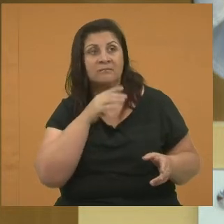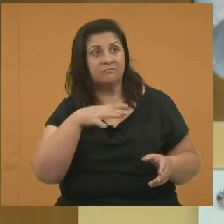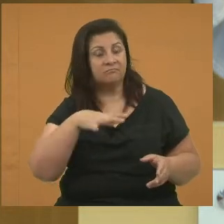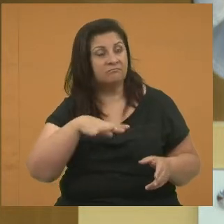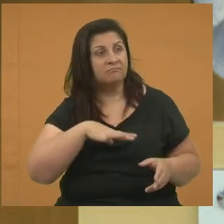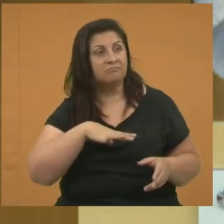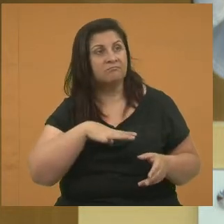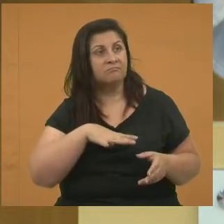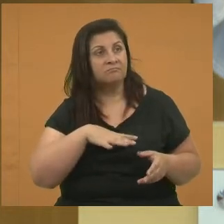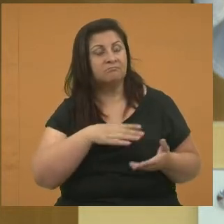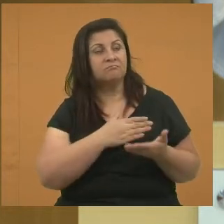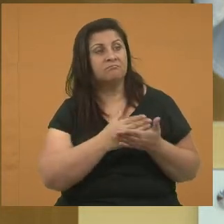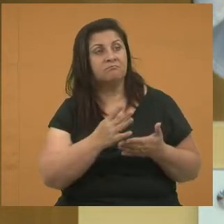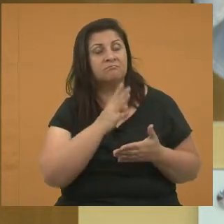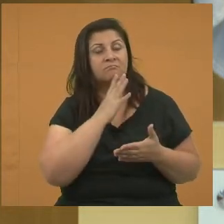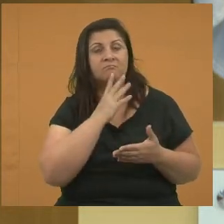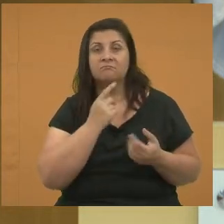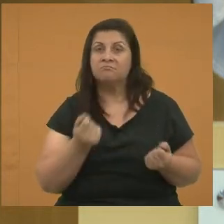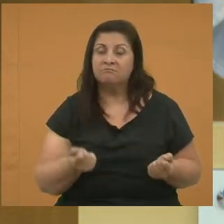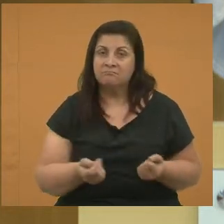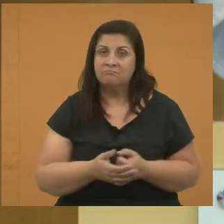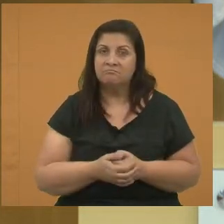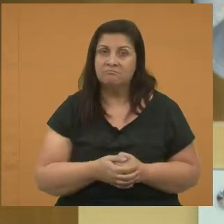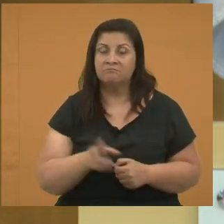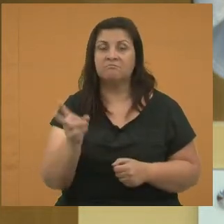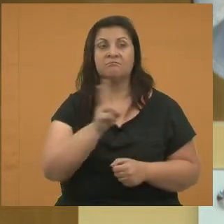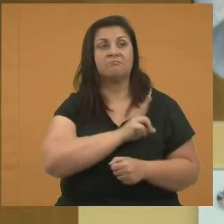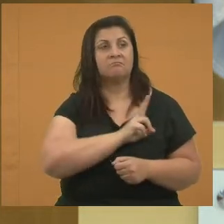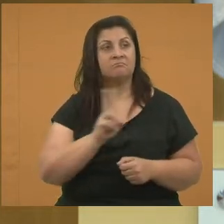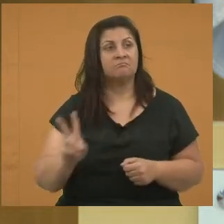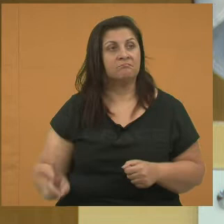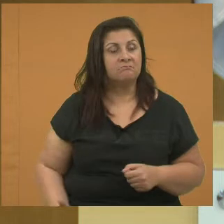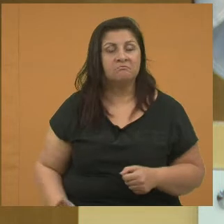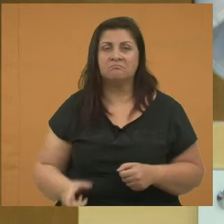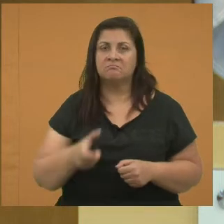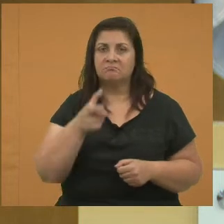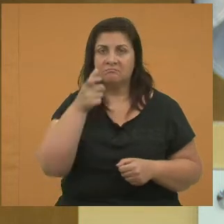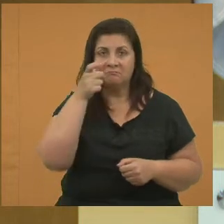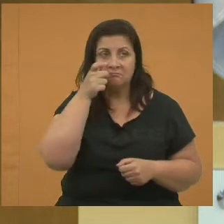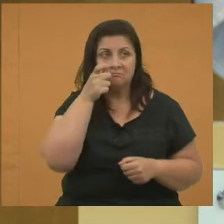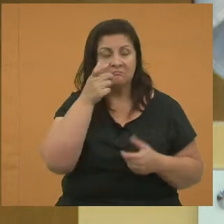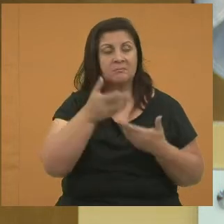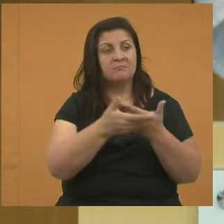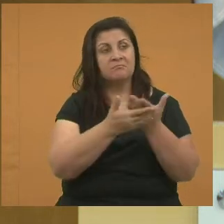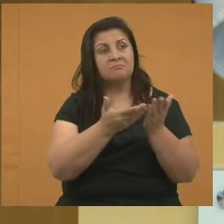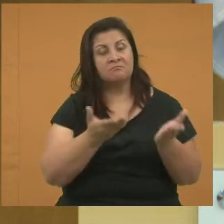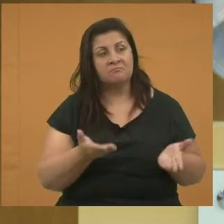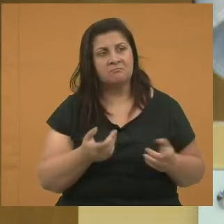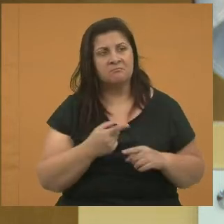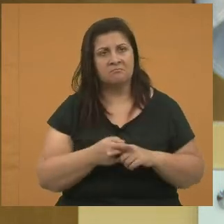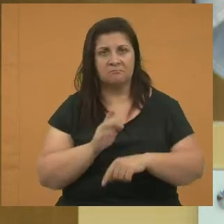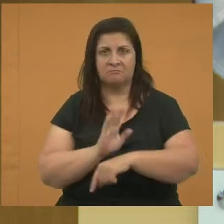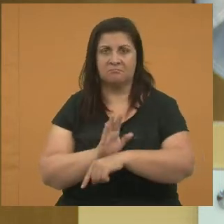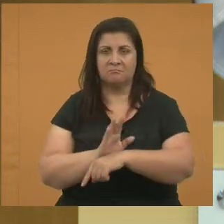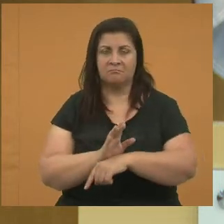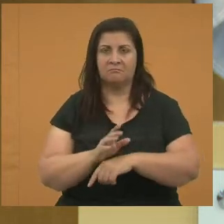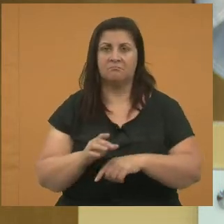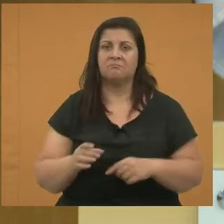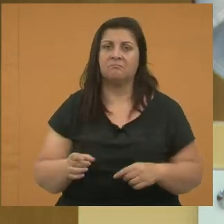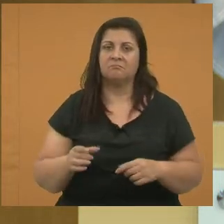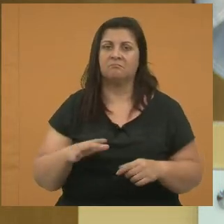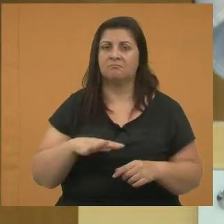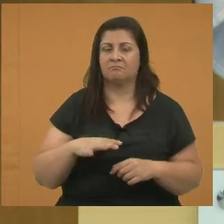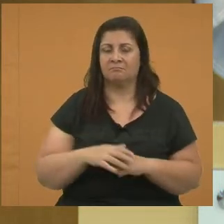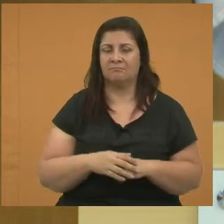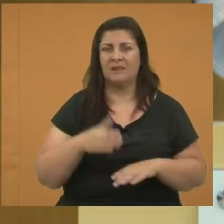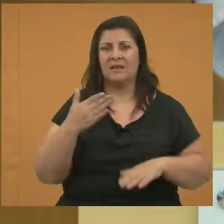cidade, reconhecido pelos nossos vereadores que tanto faz pela nossa cidade. Muitas vezes o vereador é